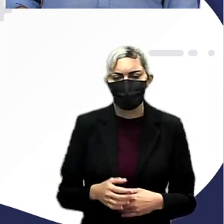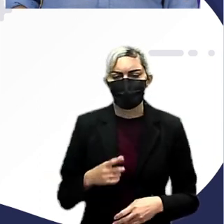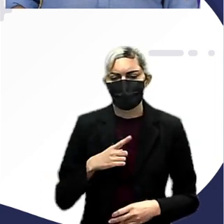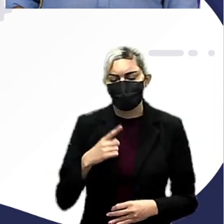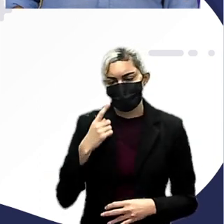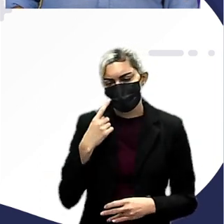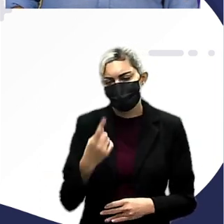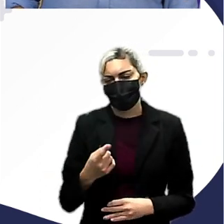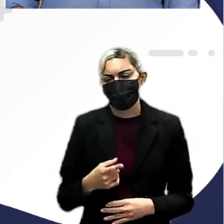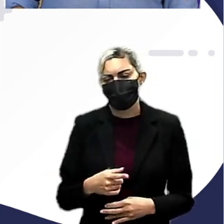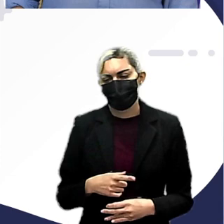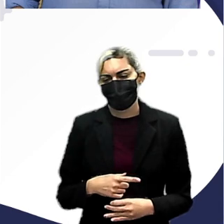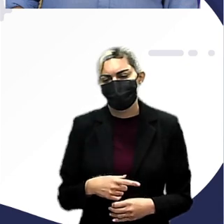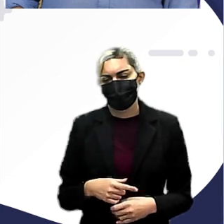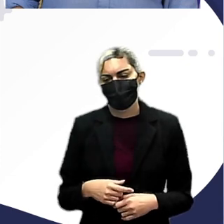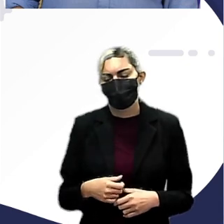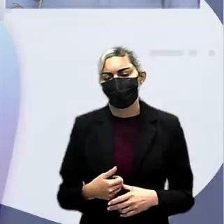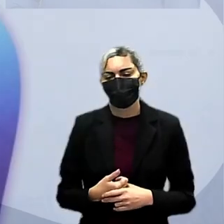aqui.